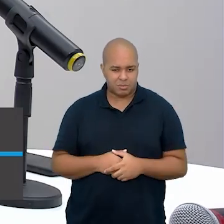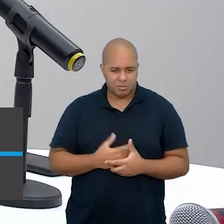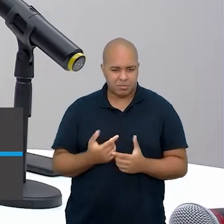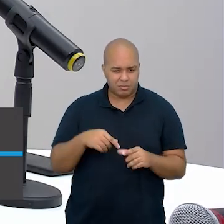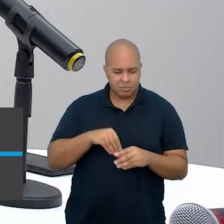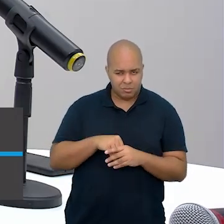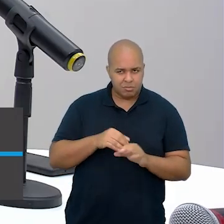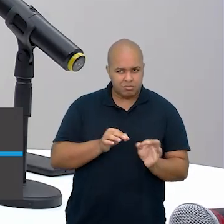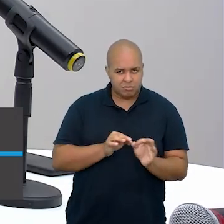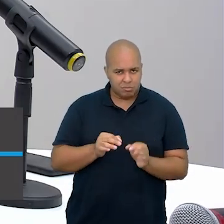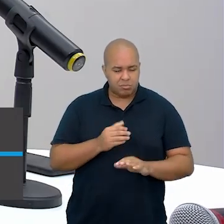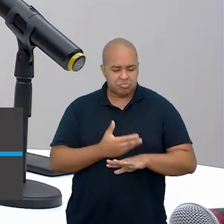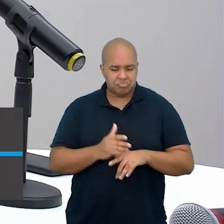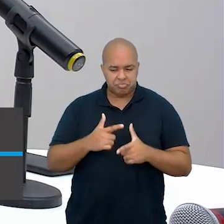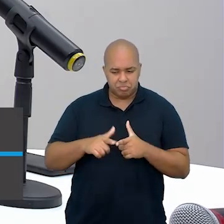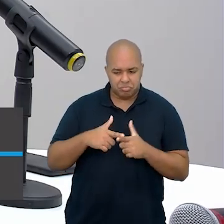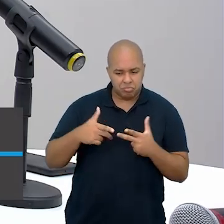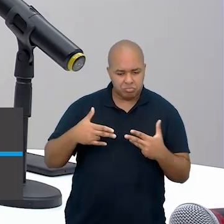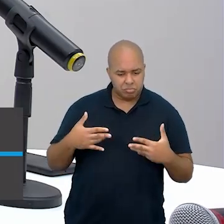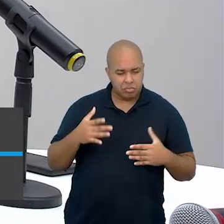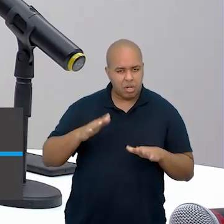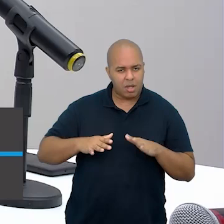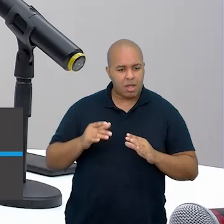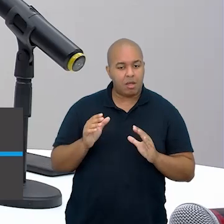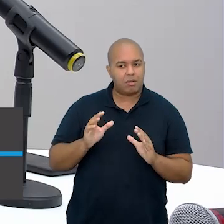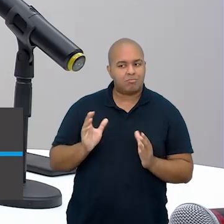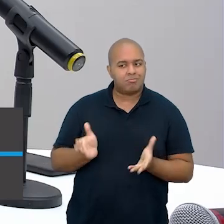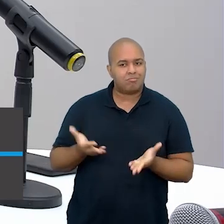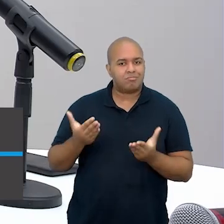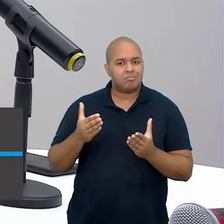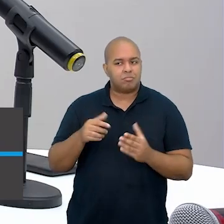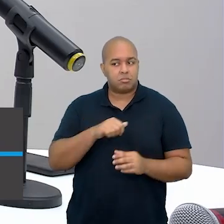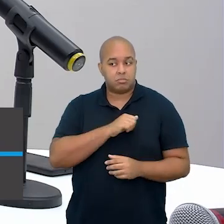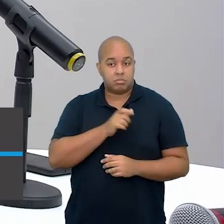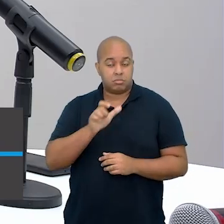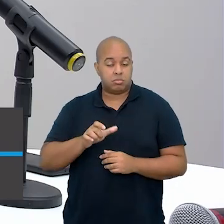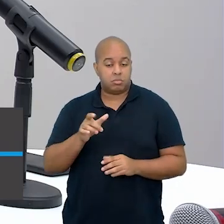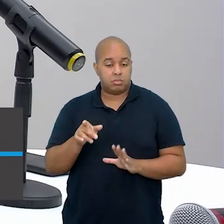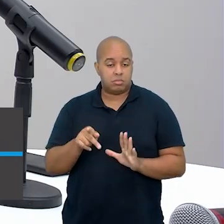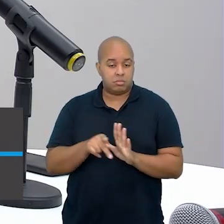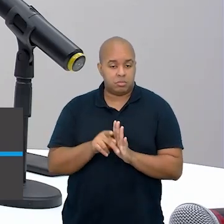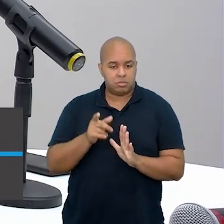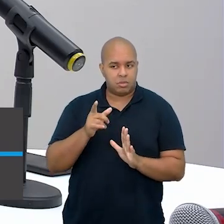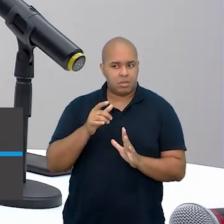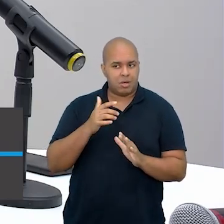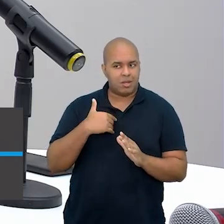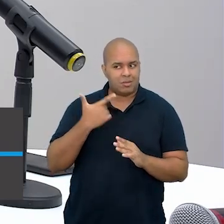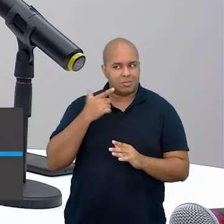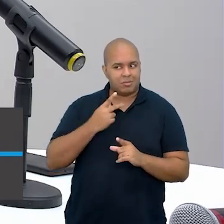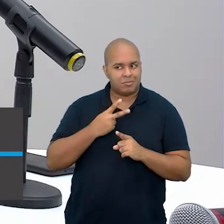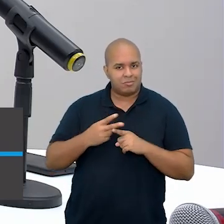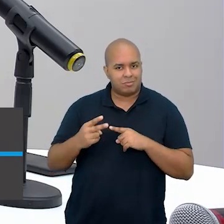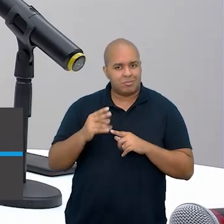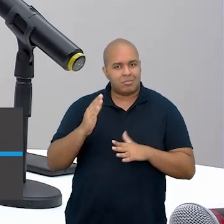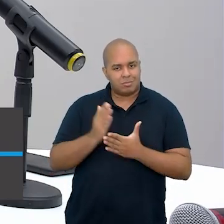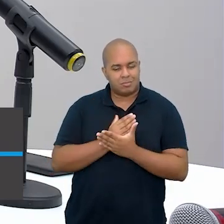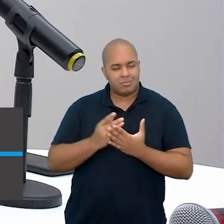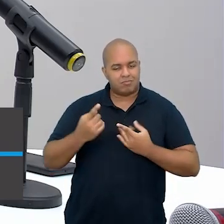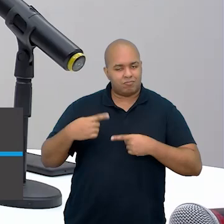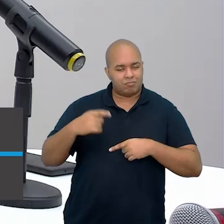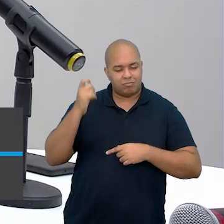Muitos exercícios, muitos problemas que vão estimular o estudante a superar tais dificuldades,